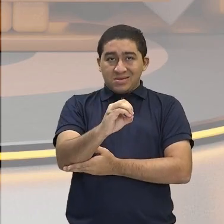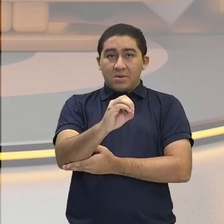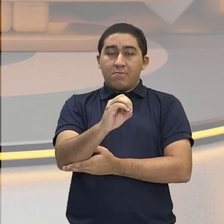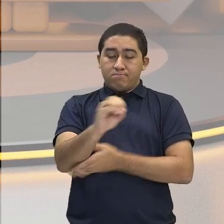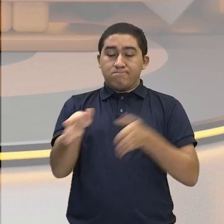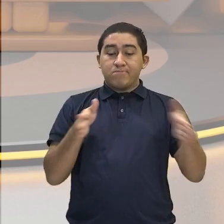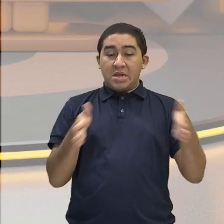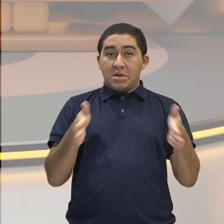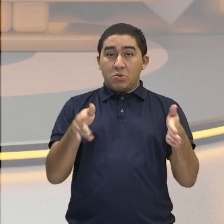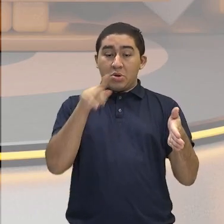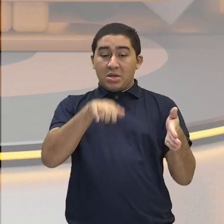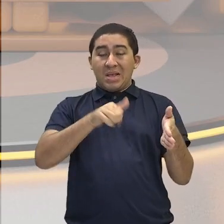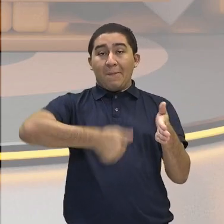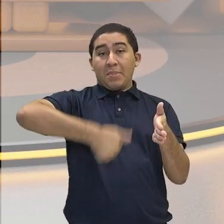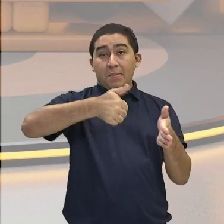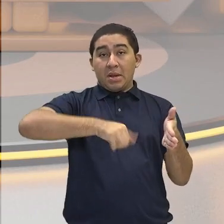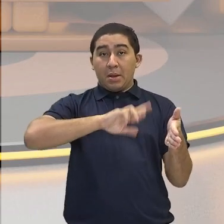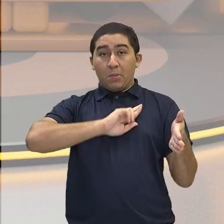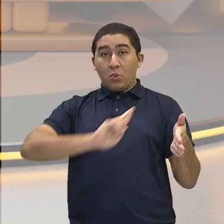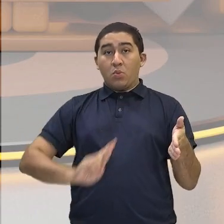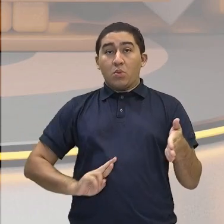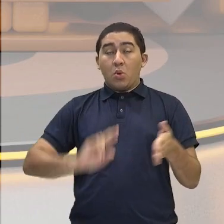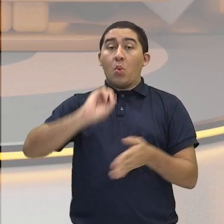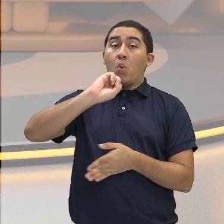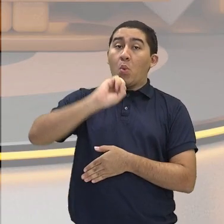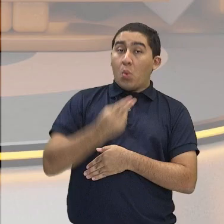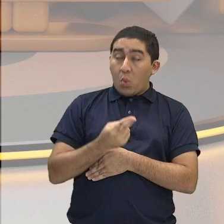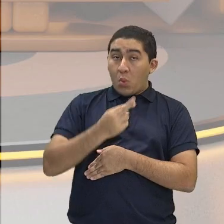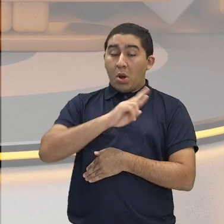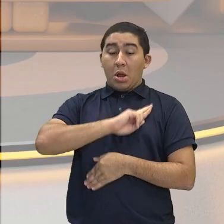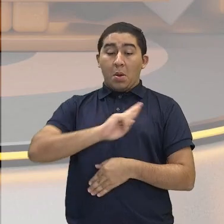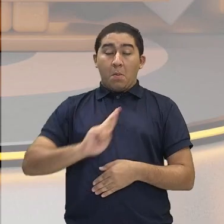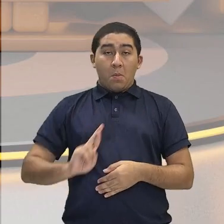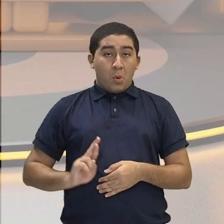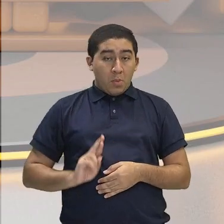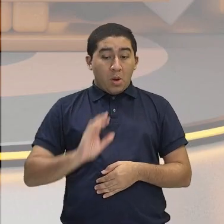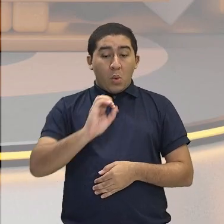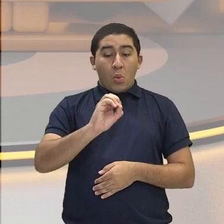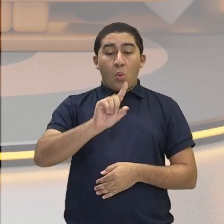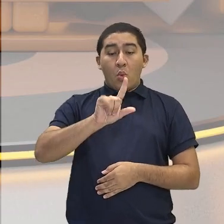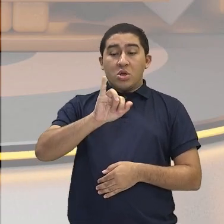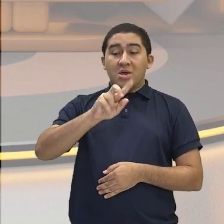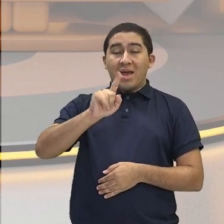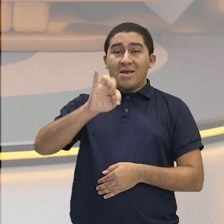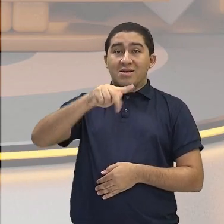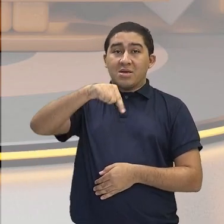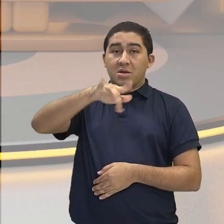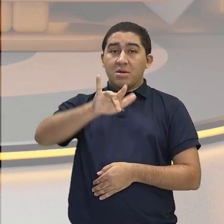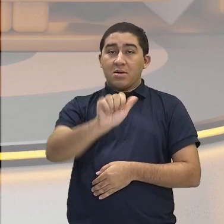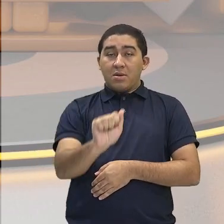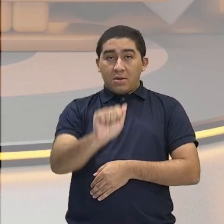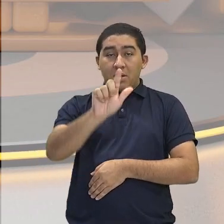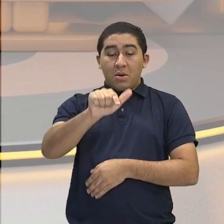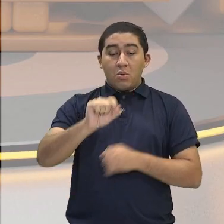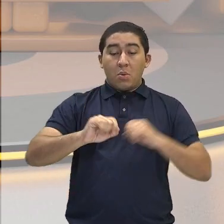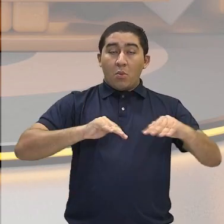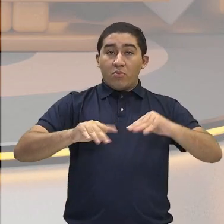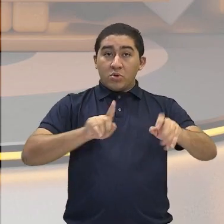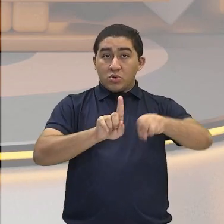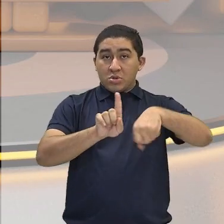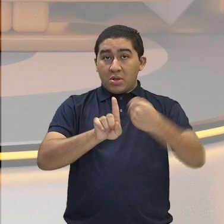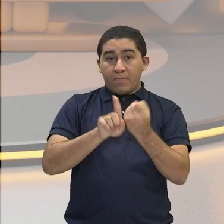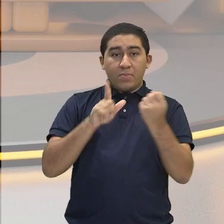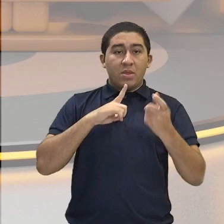Então, este período chamado de Primeira República ou República Oligárquica, houve movimentos sociais, ora